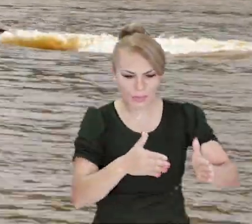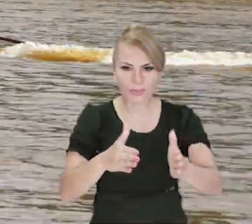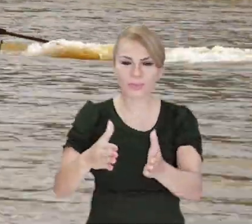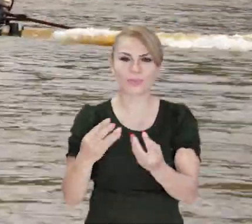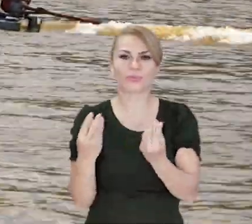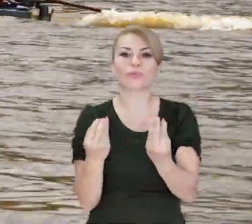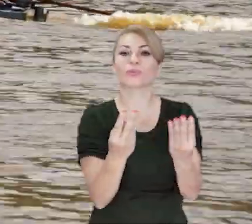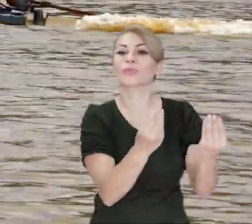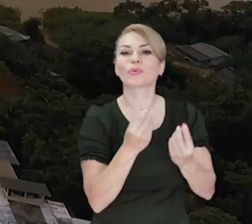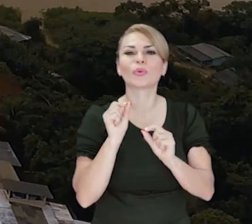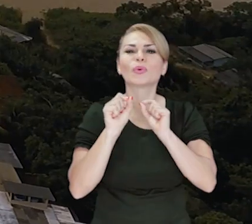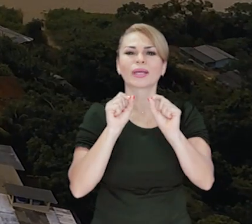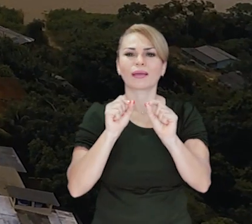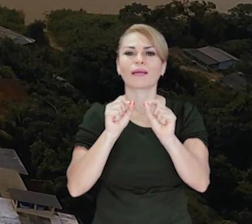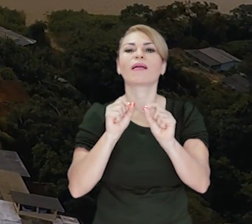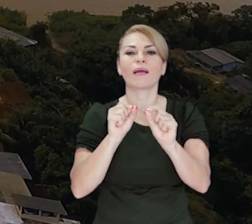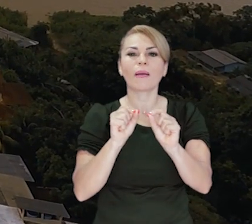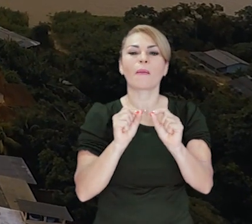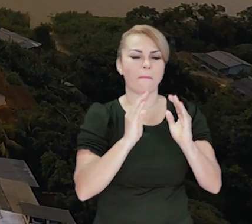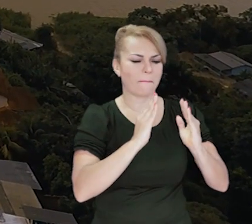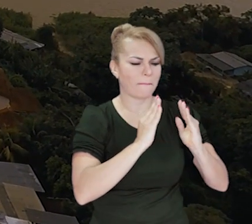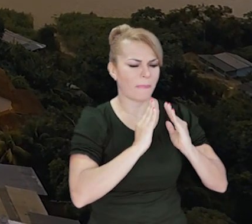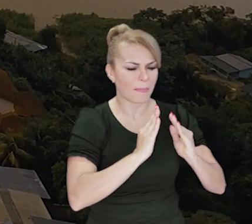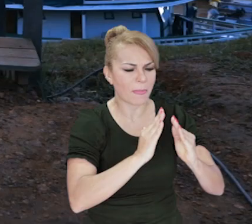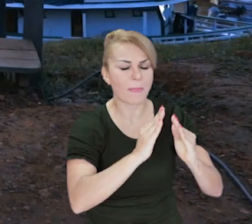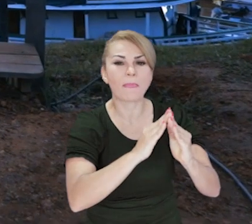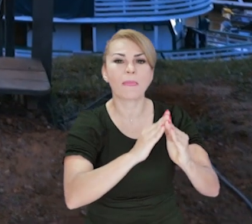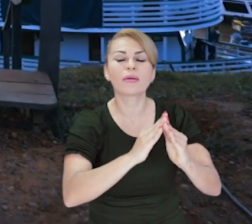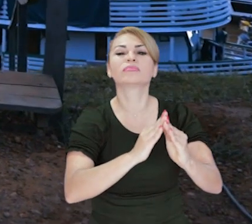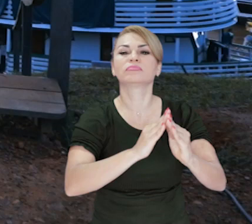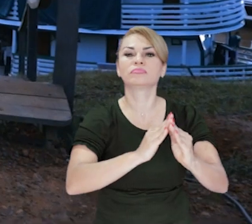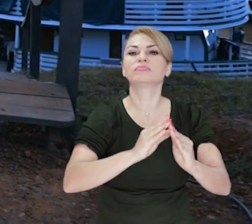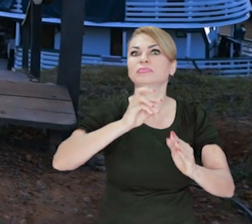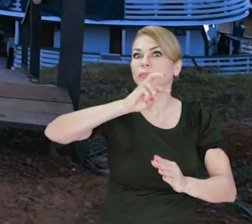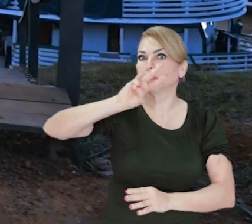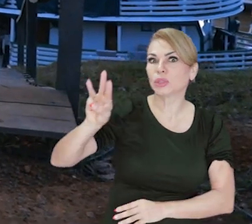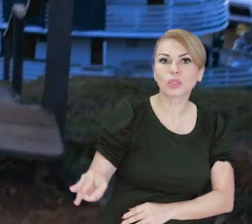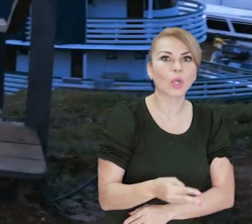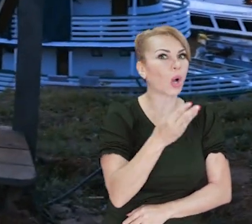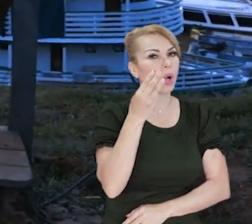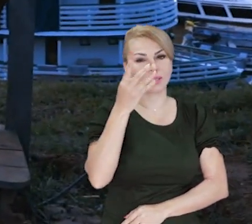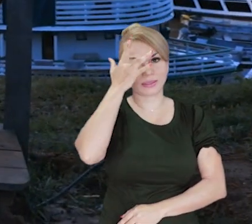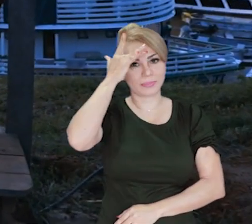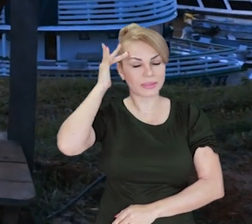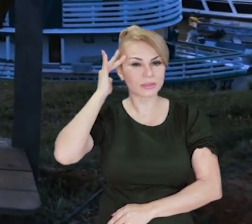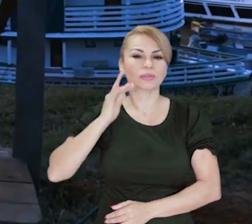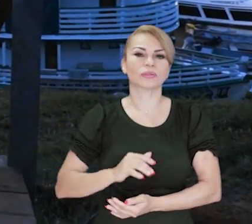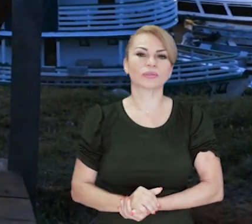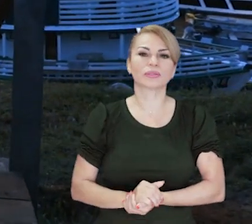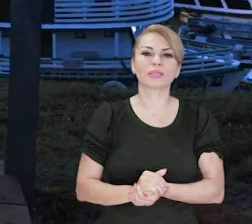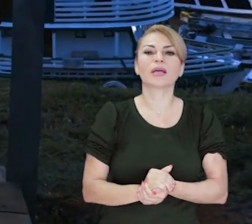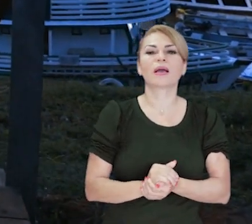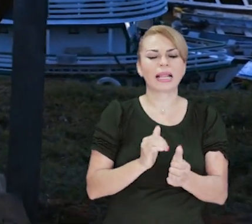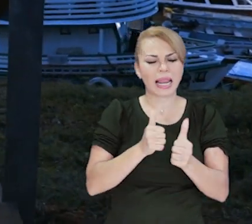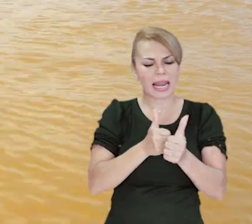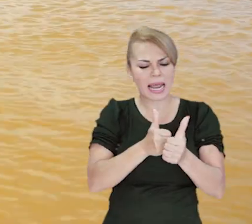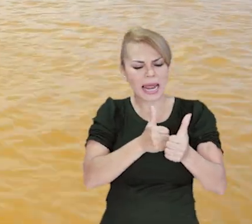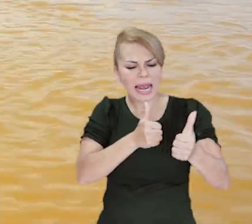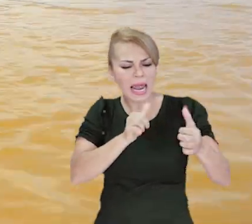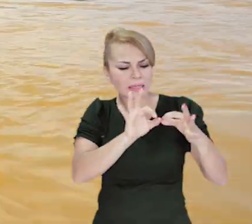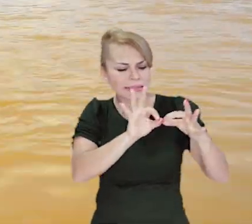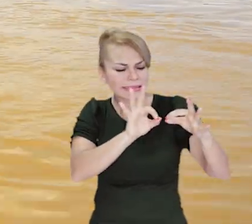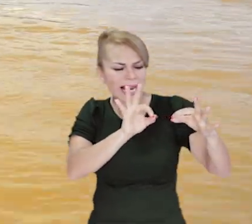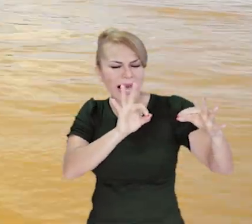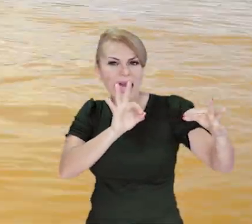30 milhões de pessoas. A maioria delas nas cidades. Outras tantas vivem em localidades onde a estrada é o rio e